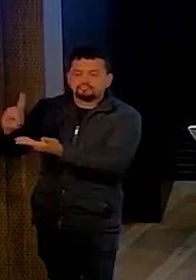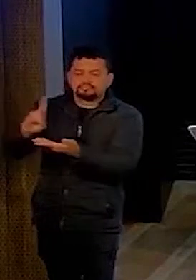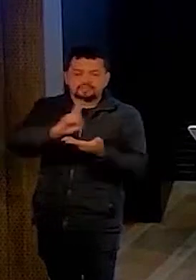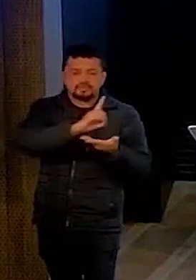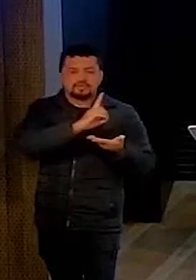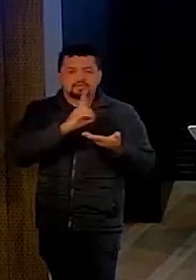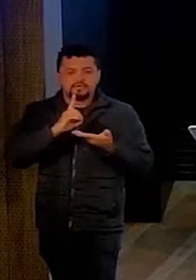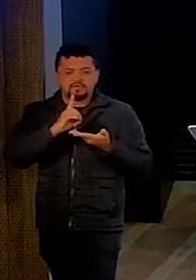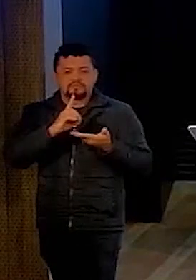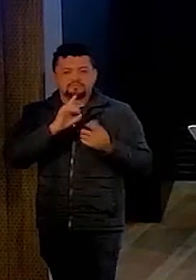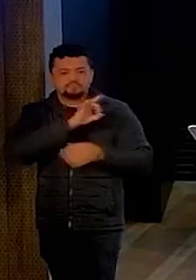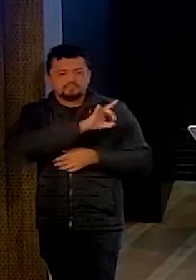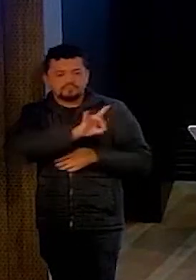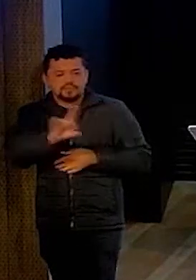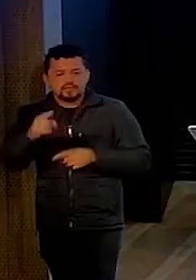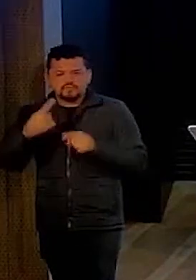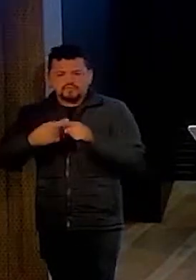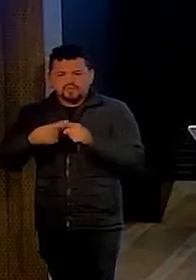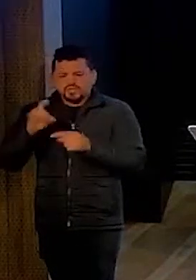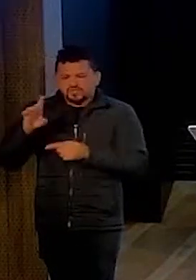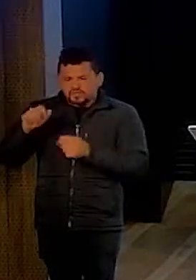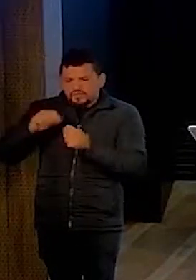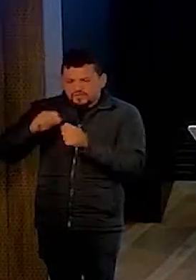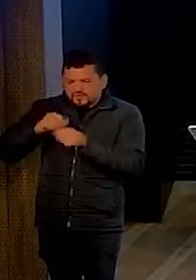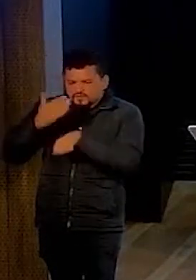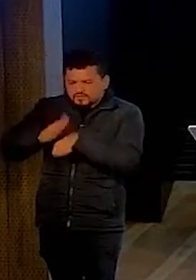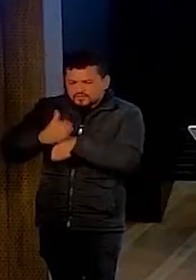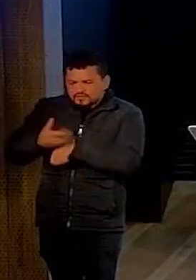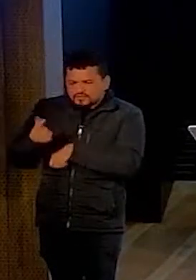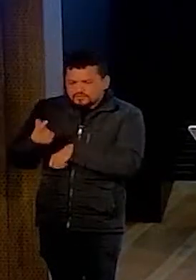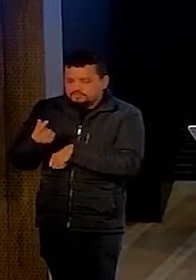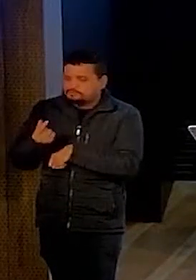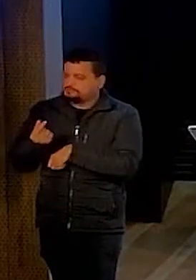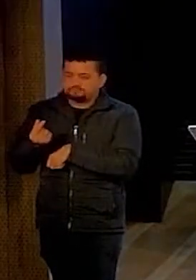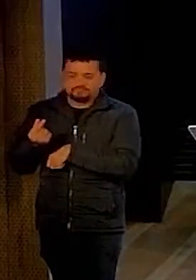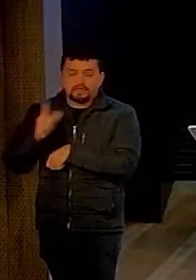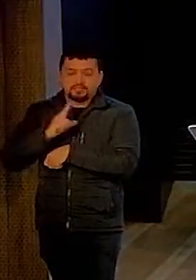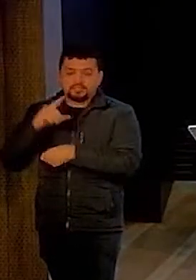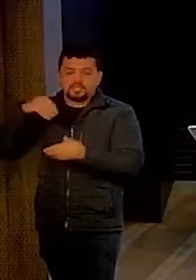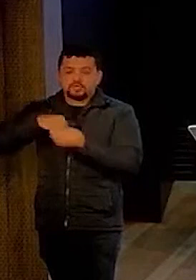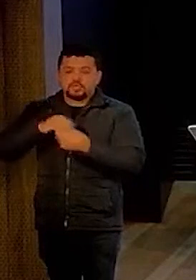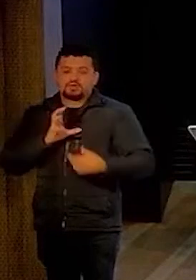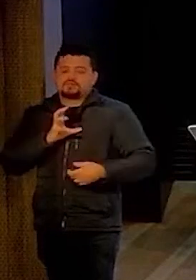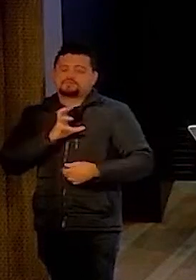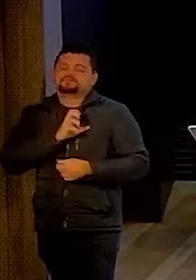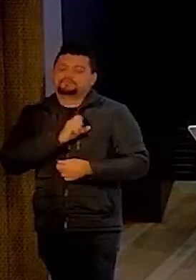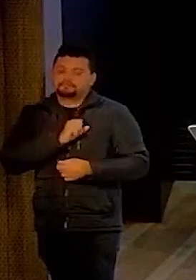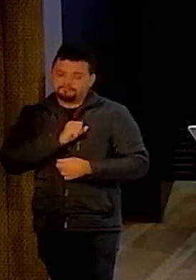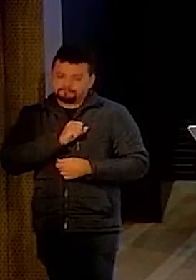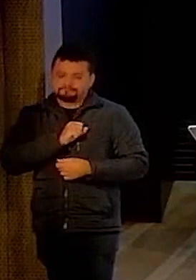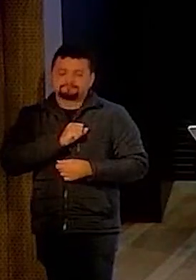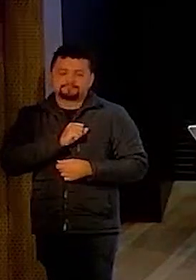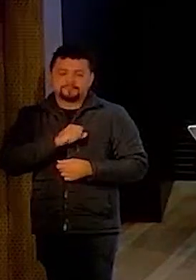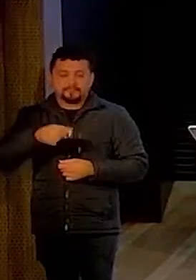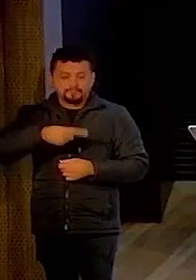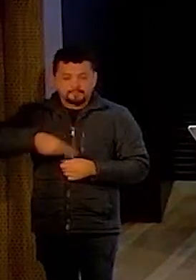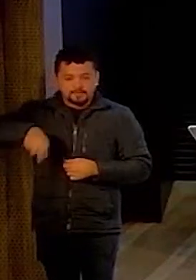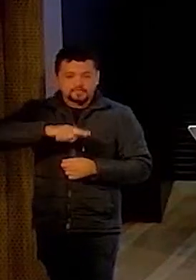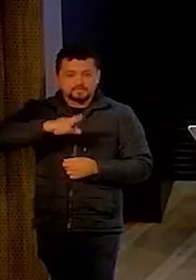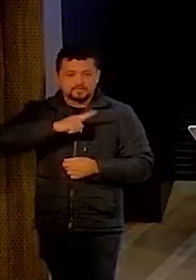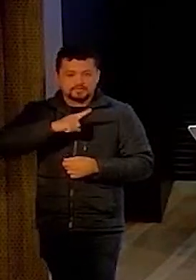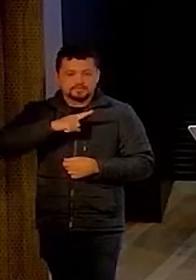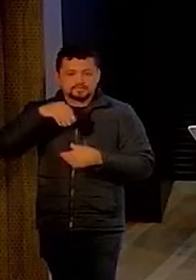não fazemos por dinheiro nós fazemos por amor e esse amor nós recebemos da